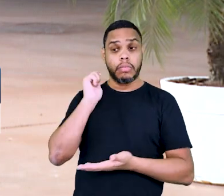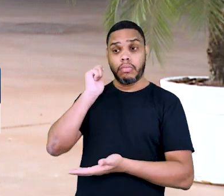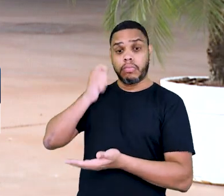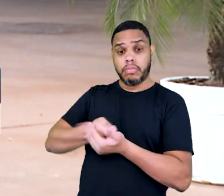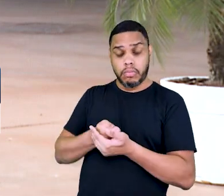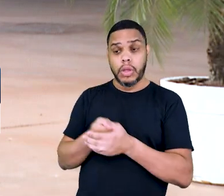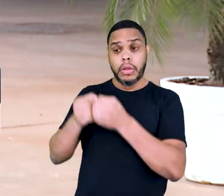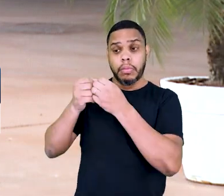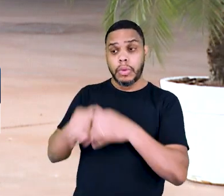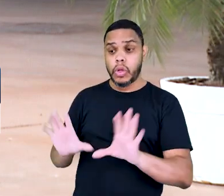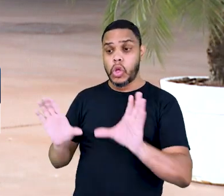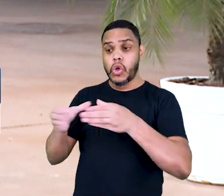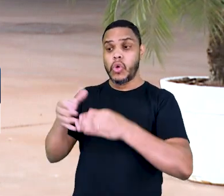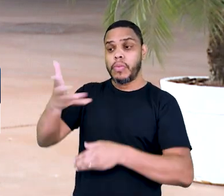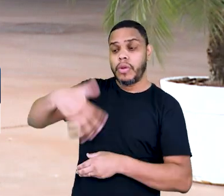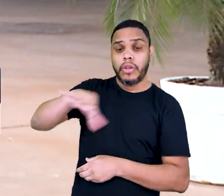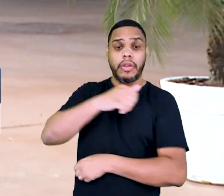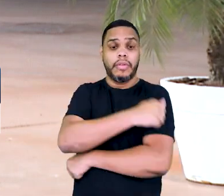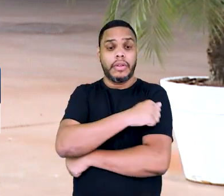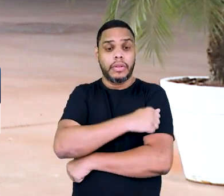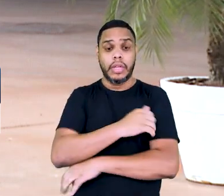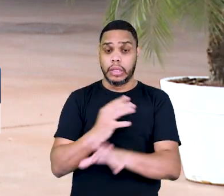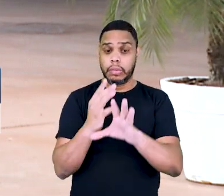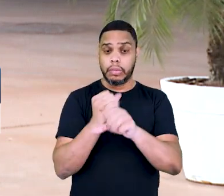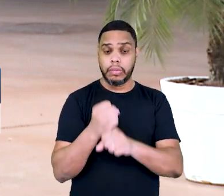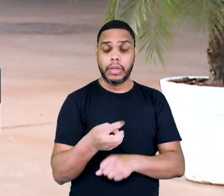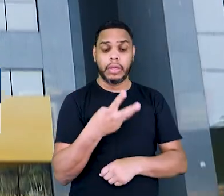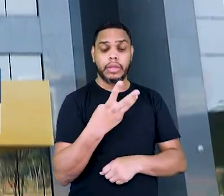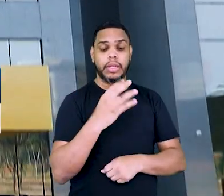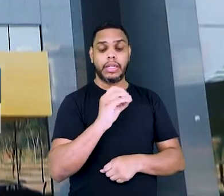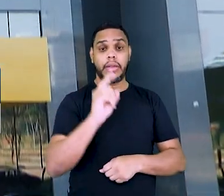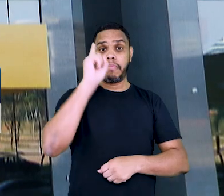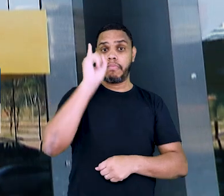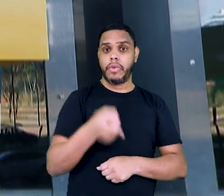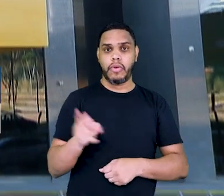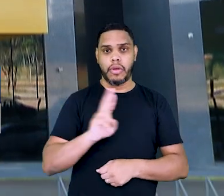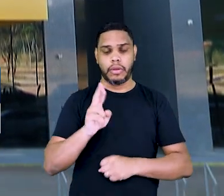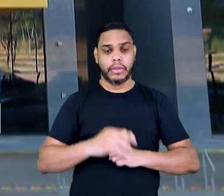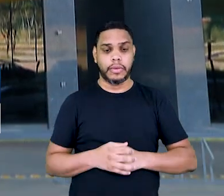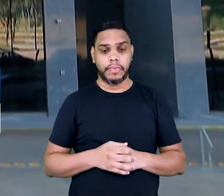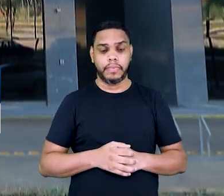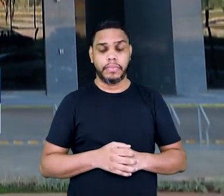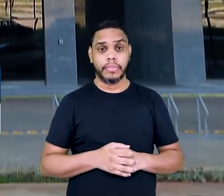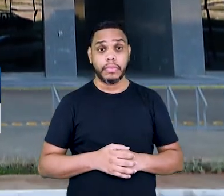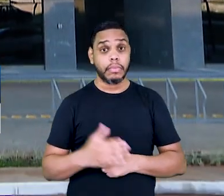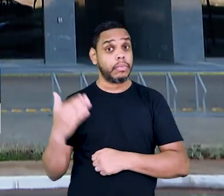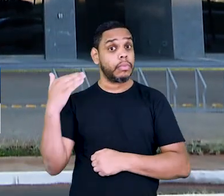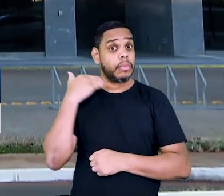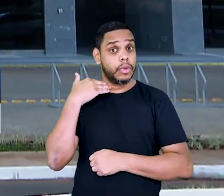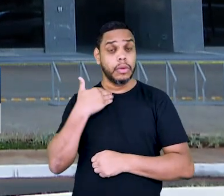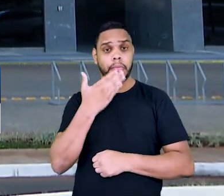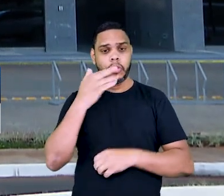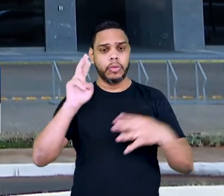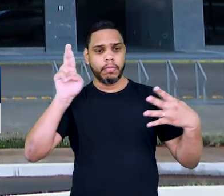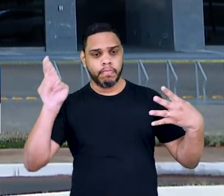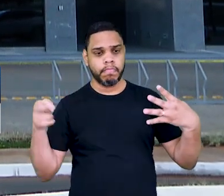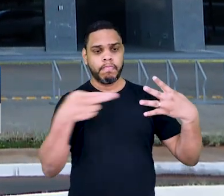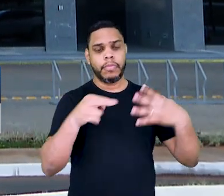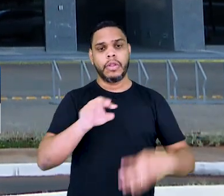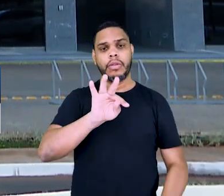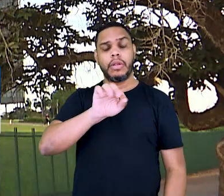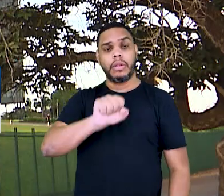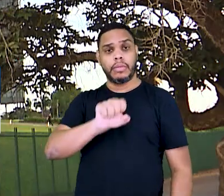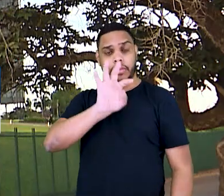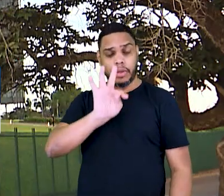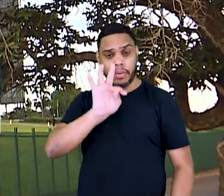moral coletivo, no valor de R$ 300 mil. A instituição financeira recorreu ao Tribunal Superior do